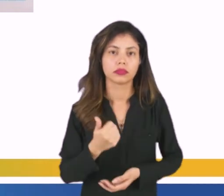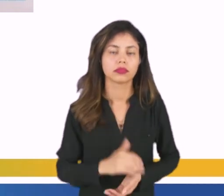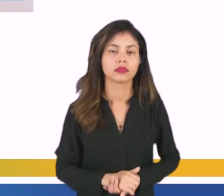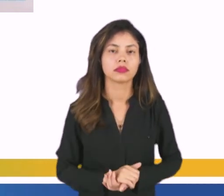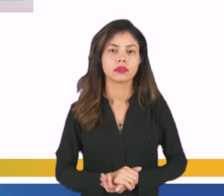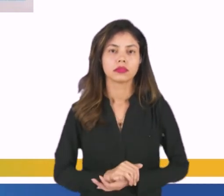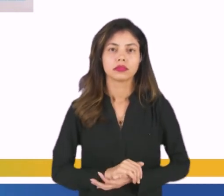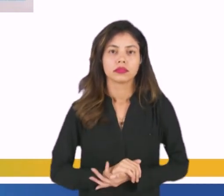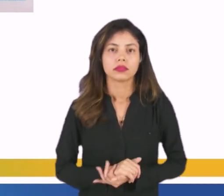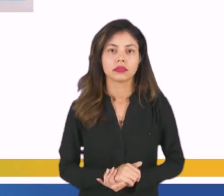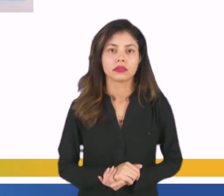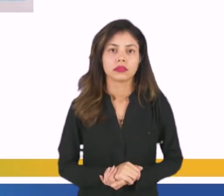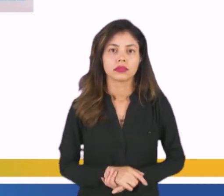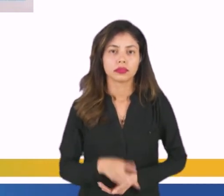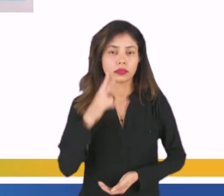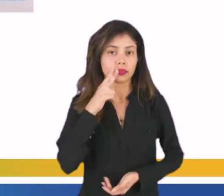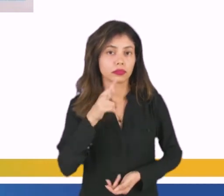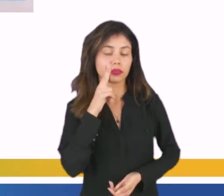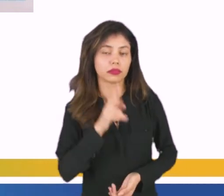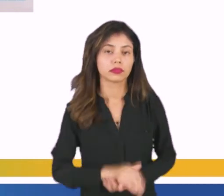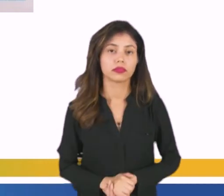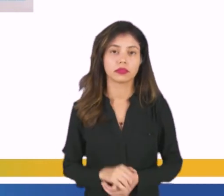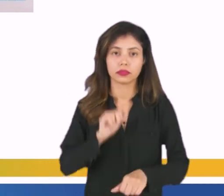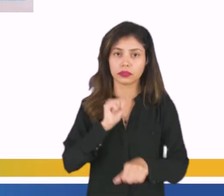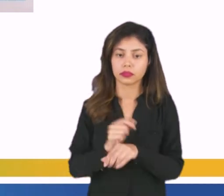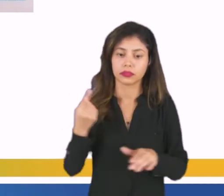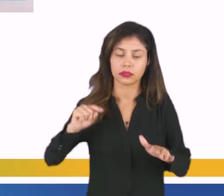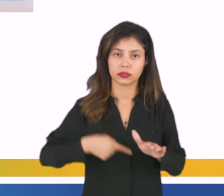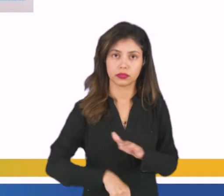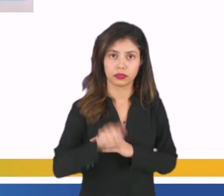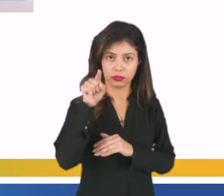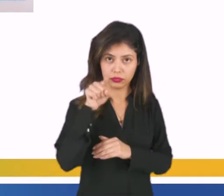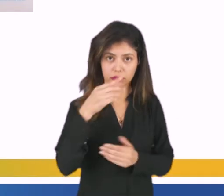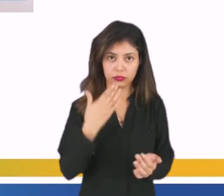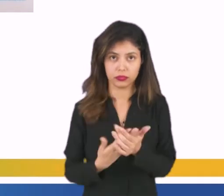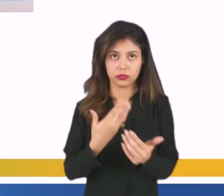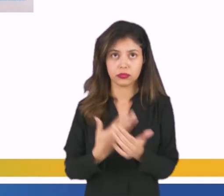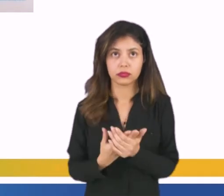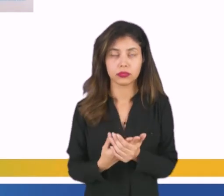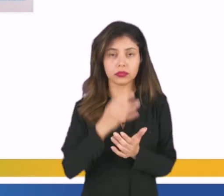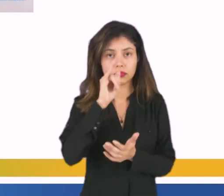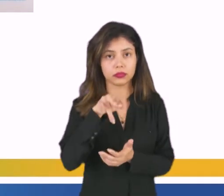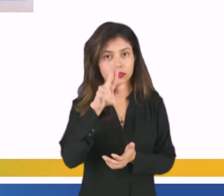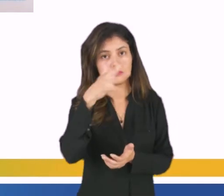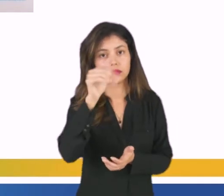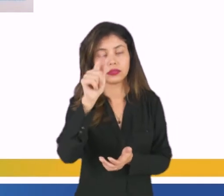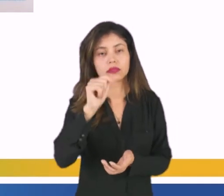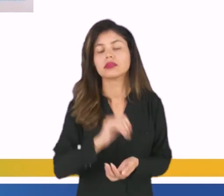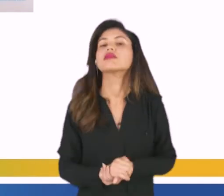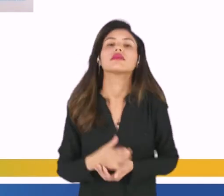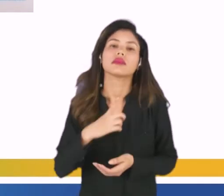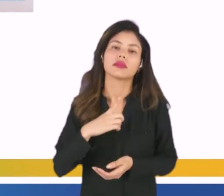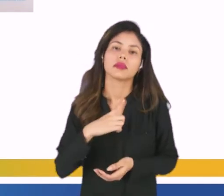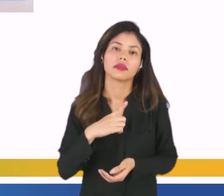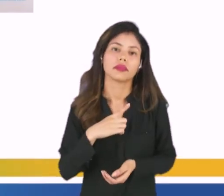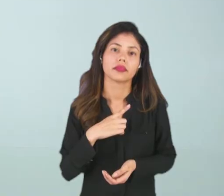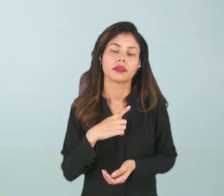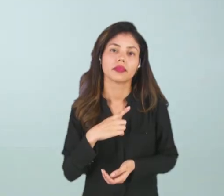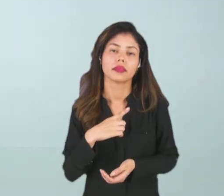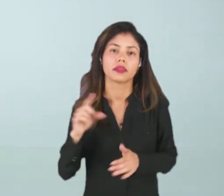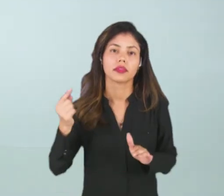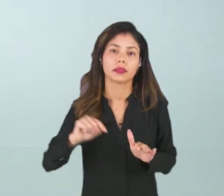bem? E aí vocês, para se aprofundarem nesse estudo de inequação, vocês terão que dar